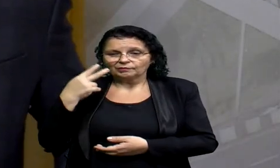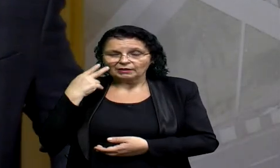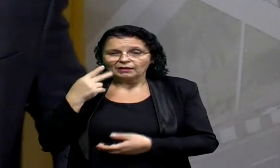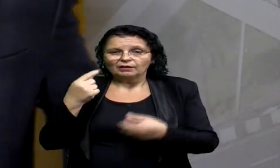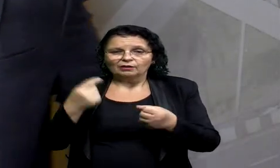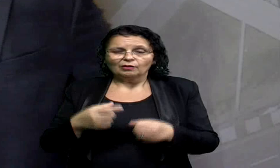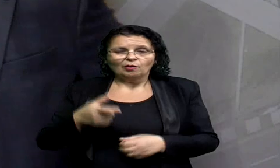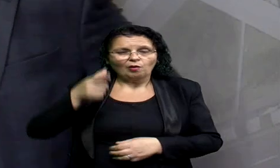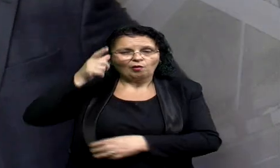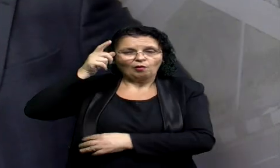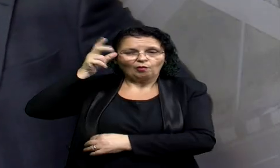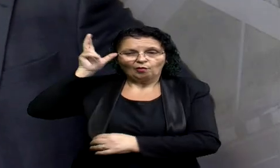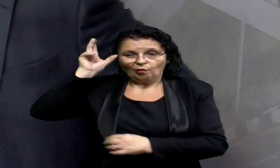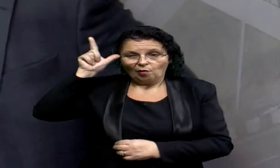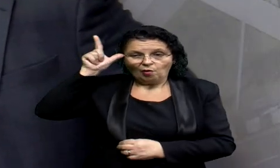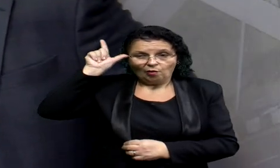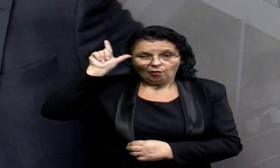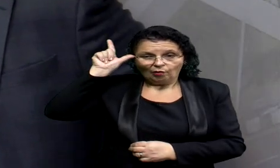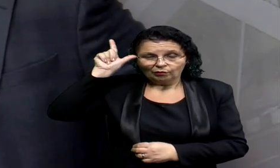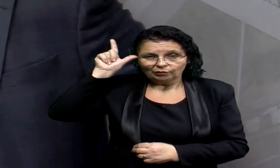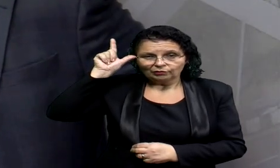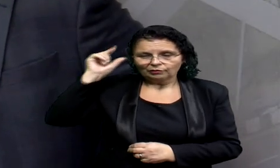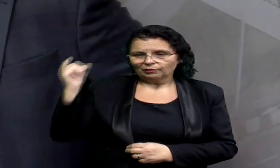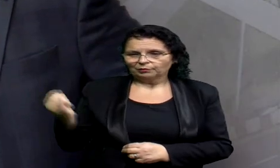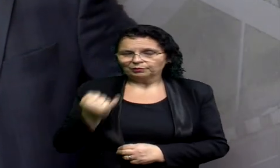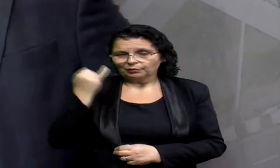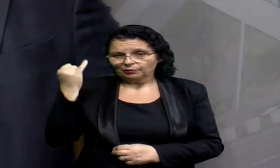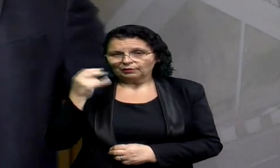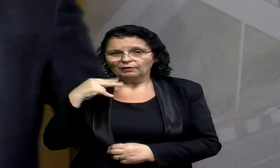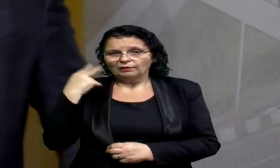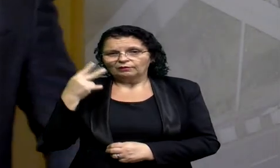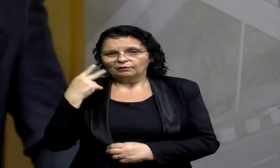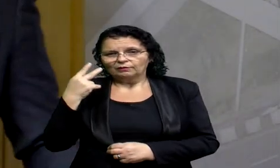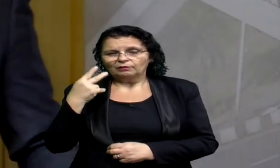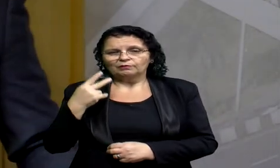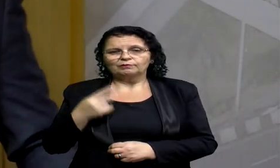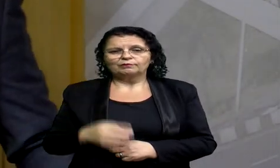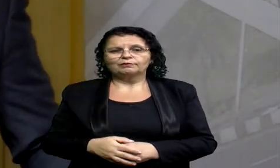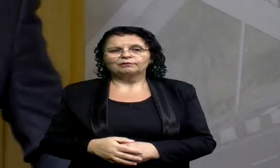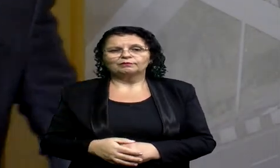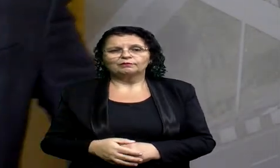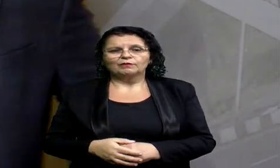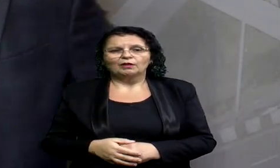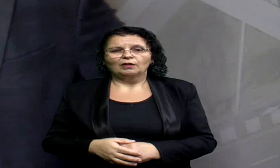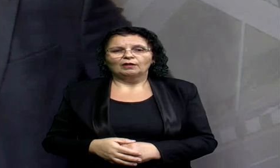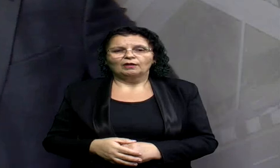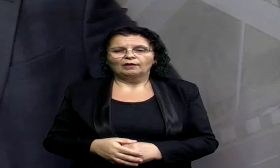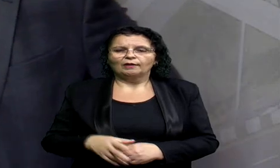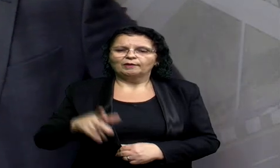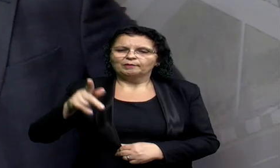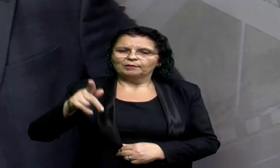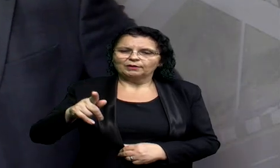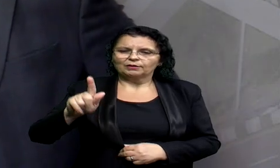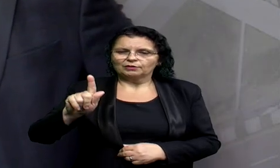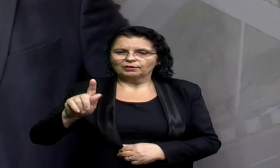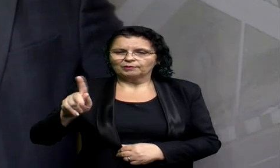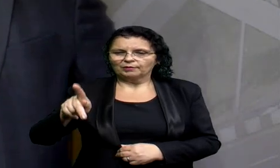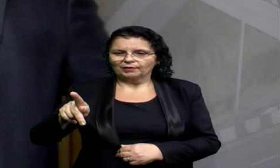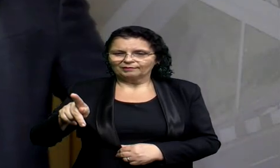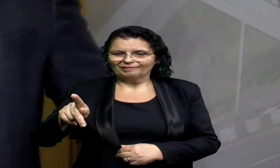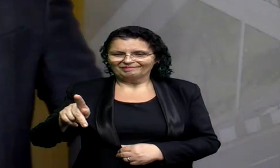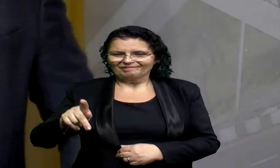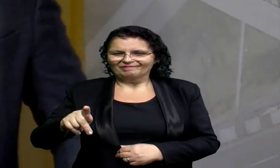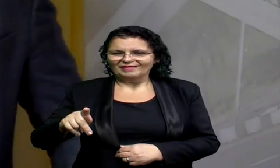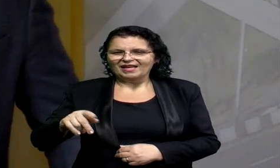falar que ontem foi muito importante meus colegas vereadores eu tive ontem lá no PGP lá no